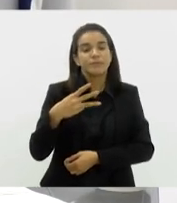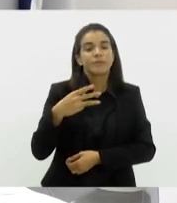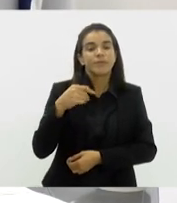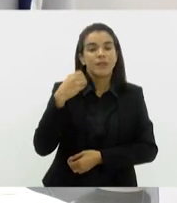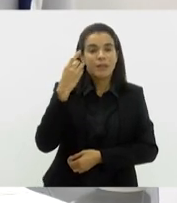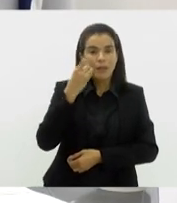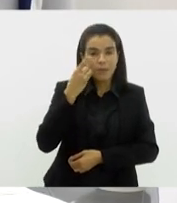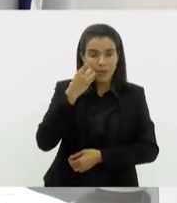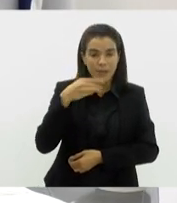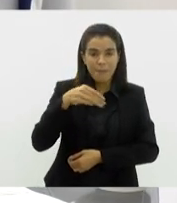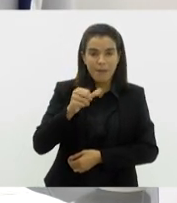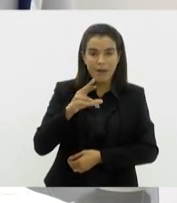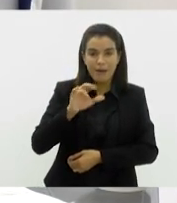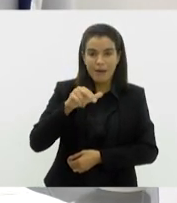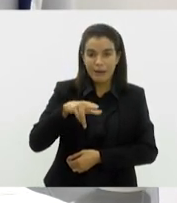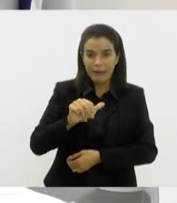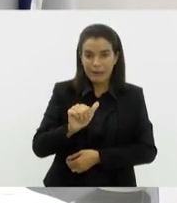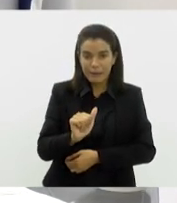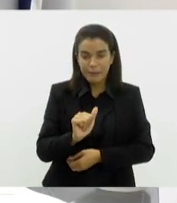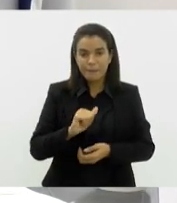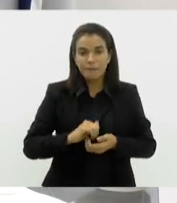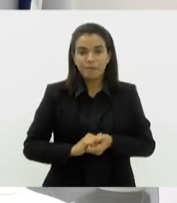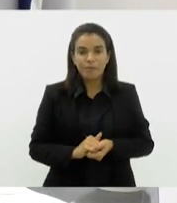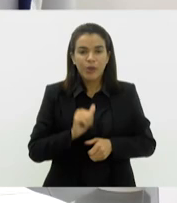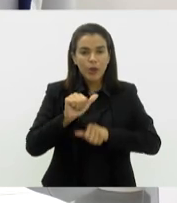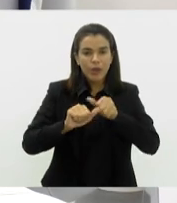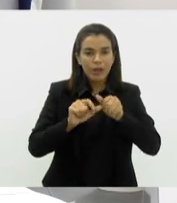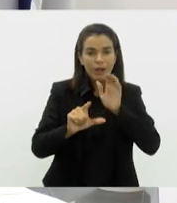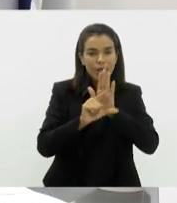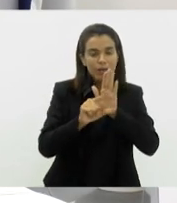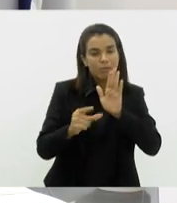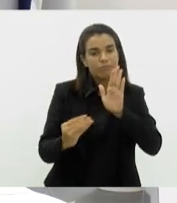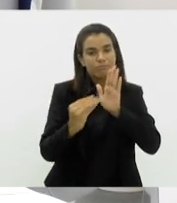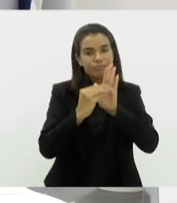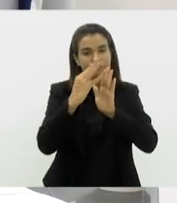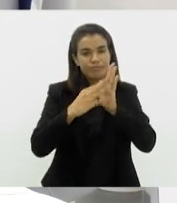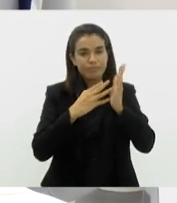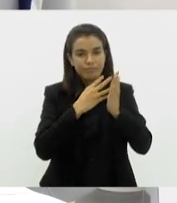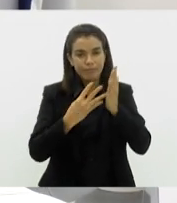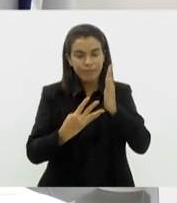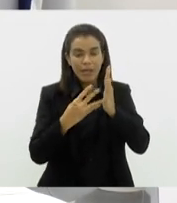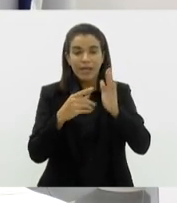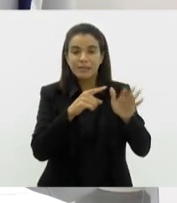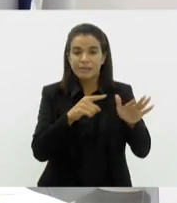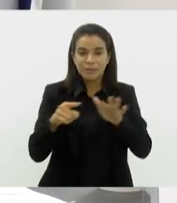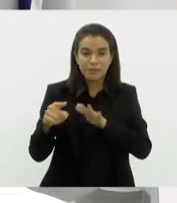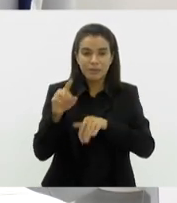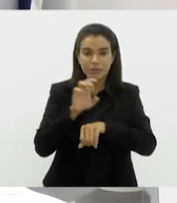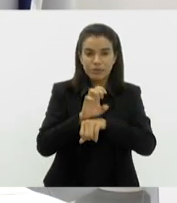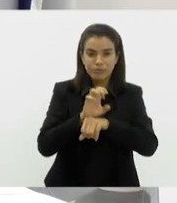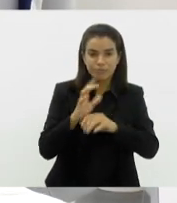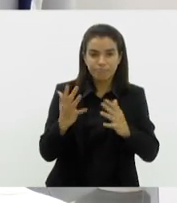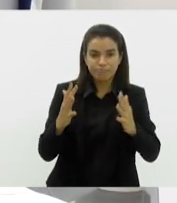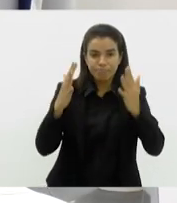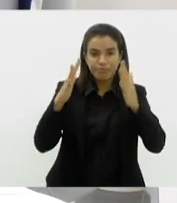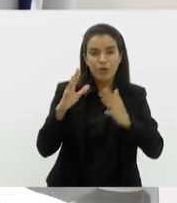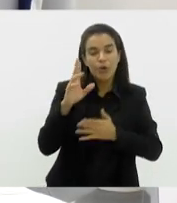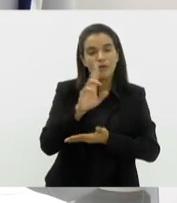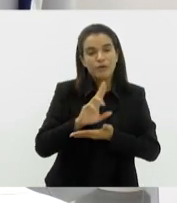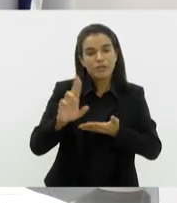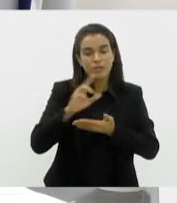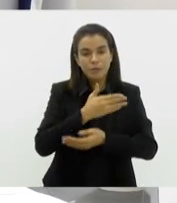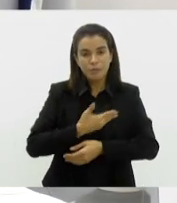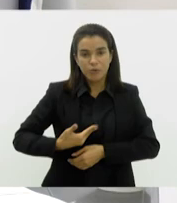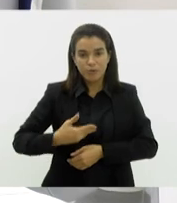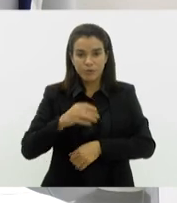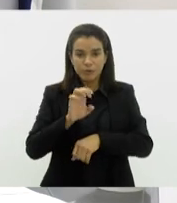altera a lei 5.645, de 6 de janeiro de 2010, para incluir no calendário do Estado do Rio de Janeiro a Semana Estadual em Celebração e Defesa das Universidades Públicas